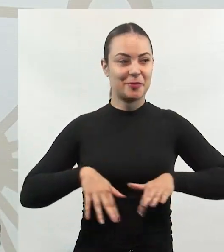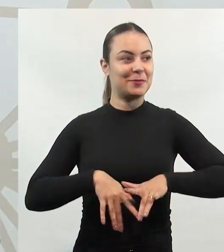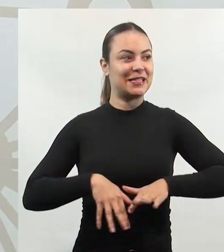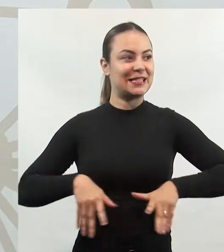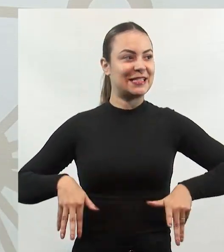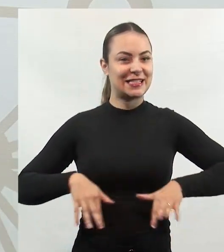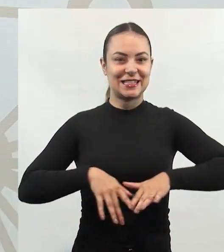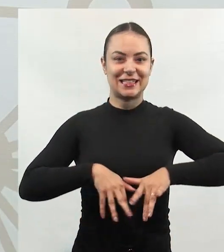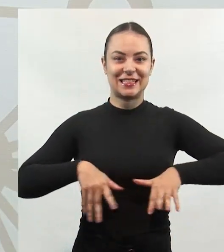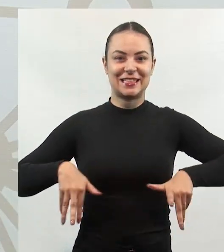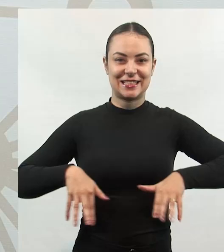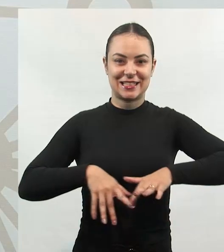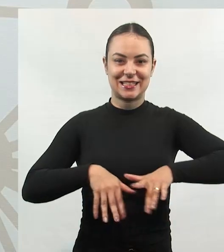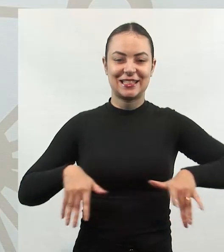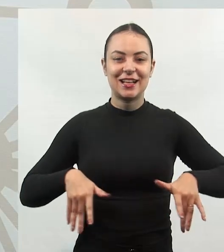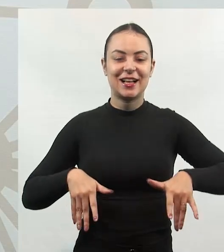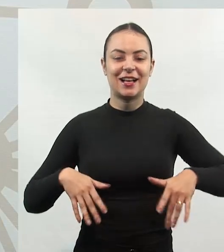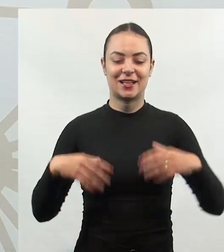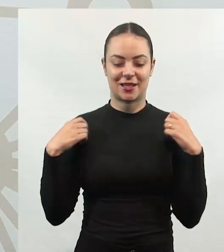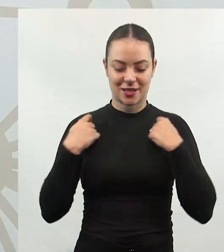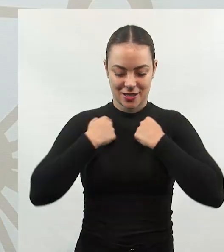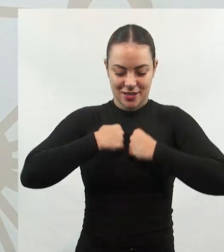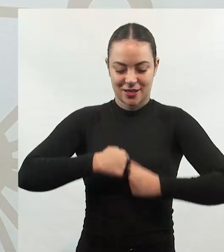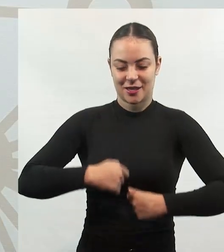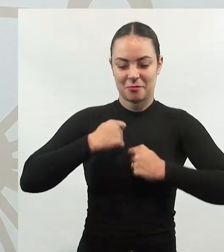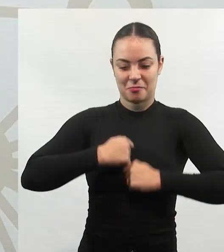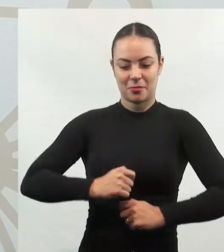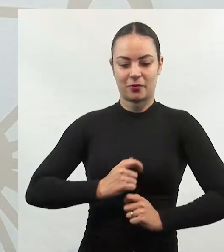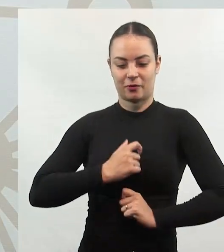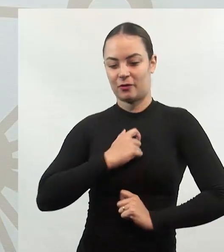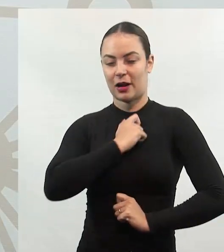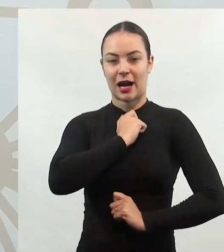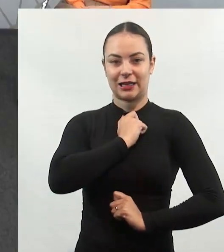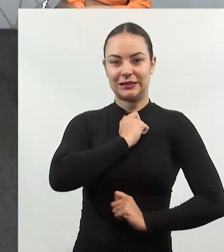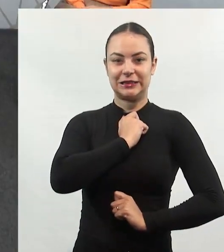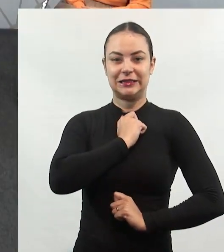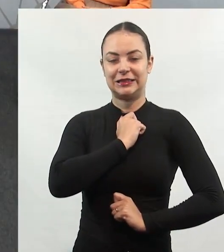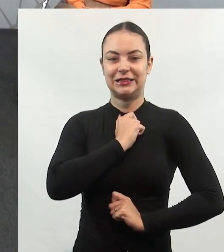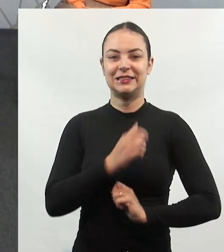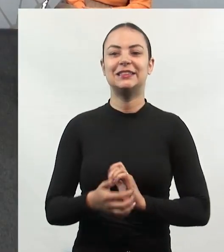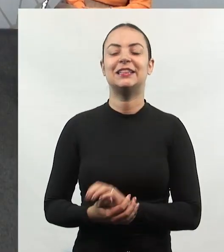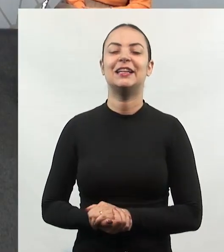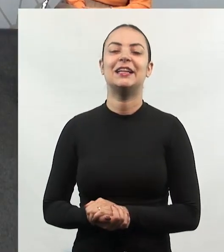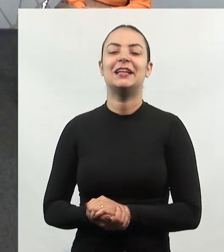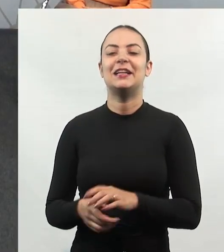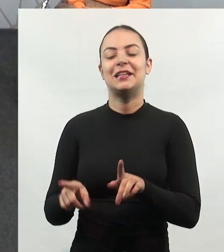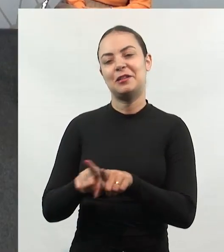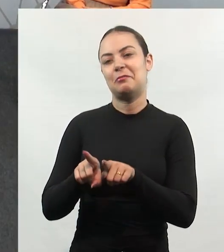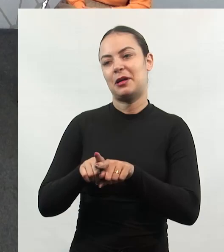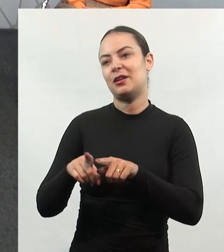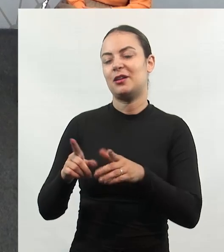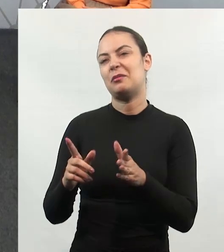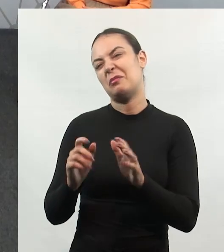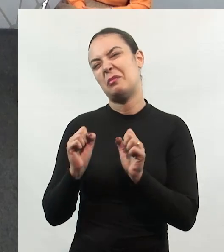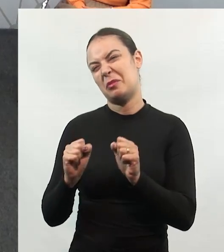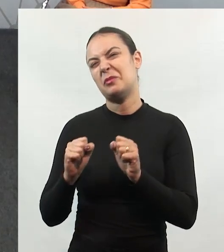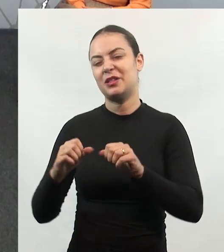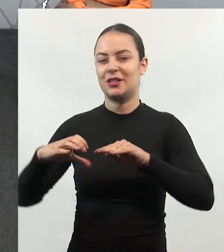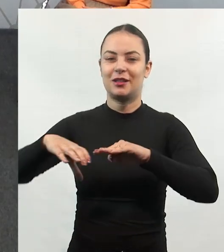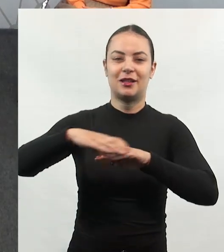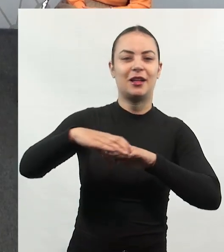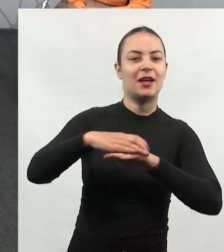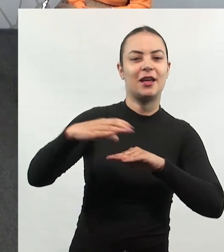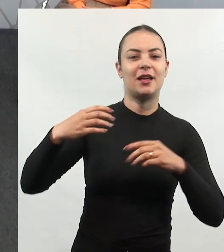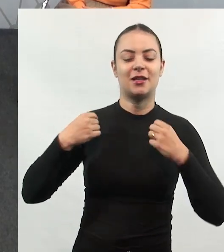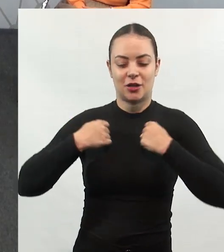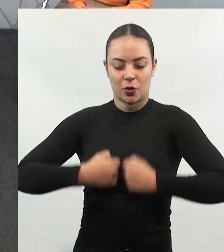mas eu adotei a sainha. Então, foi uma época maravilhosa, e eu entrei na turma